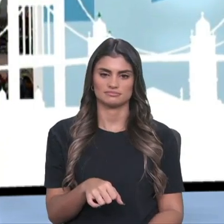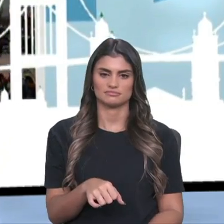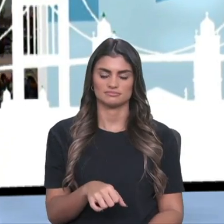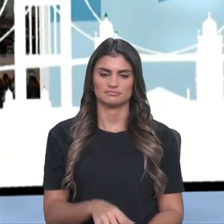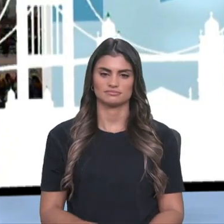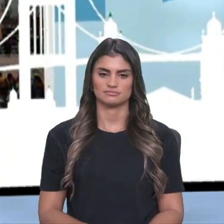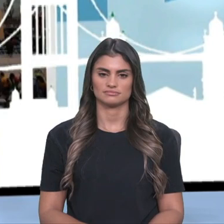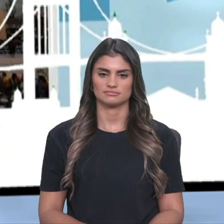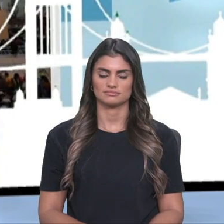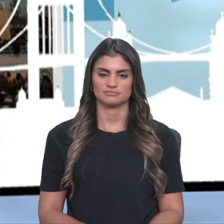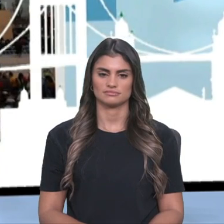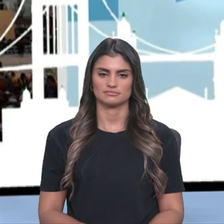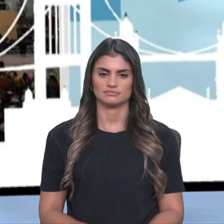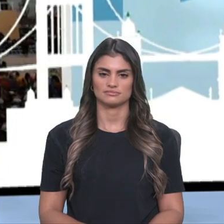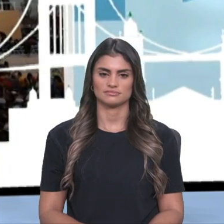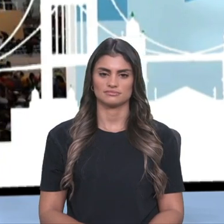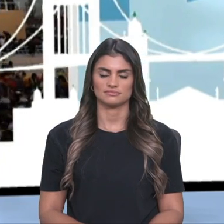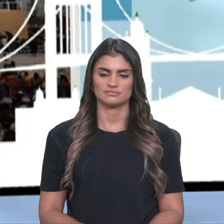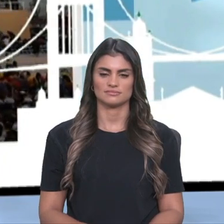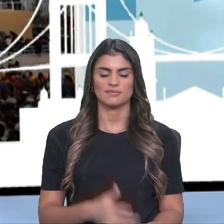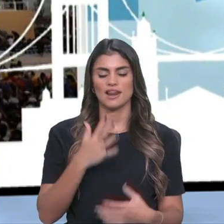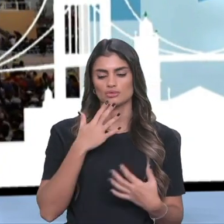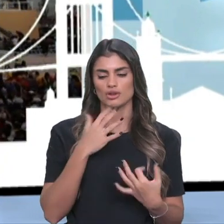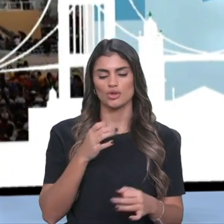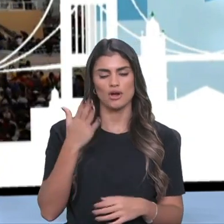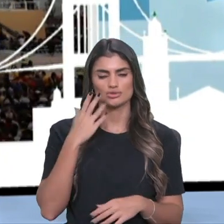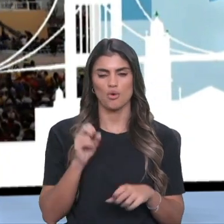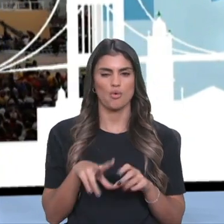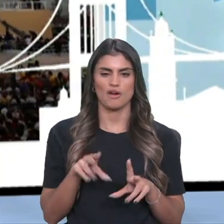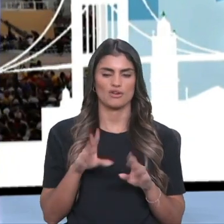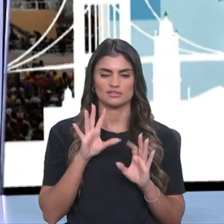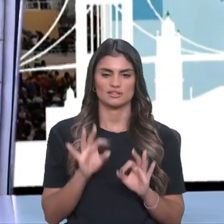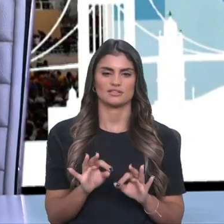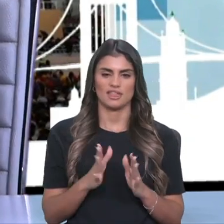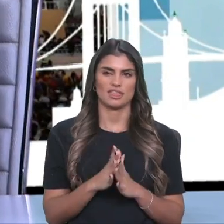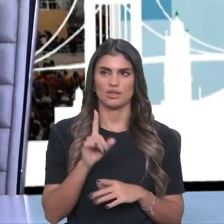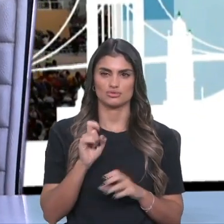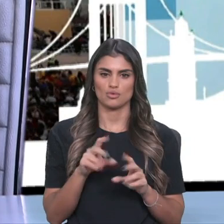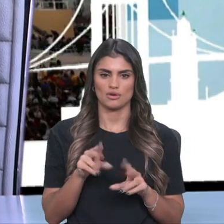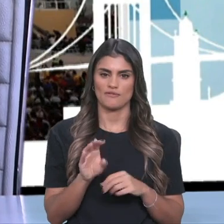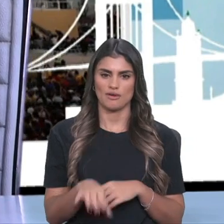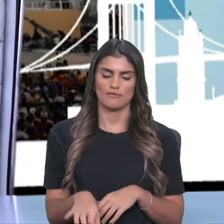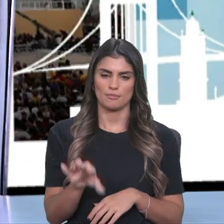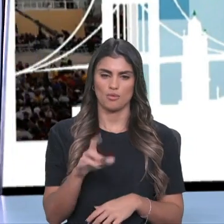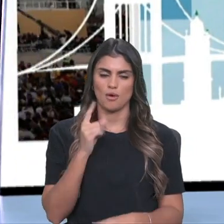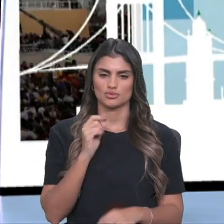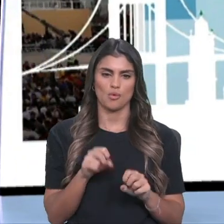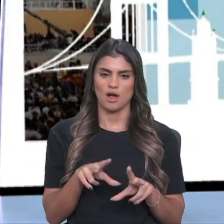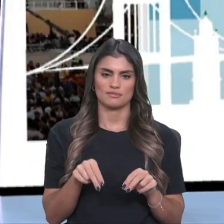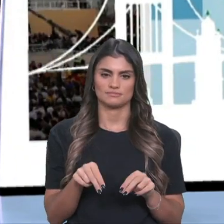ou natural, naquilo que costumamos dizer, mas eu acho que nunca foi. O ritmo de Deus nunca foi o ritmo dos homens, não é?